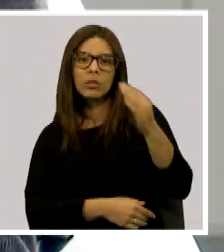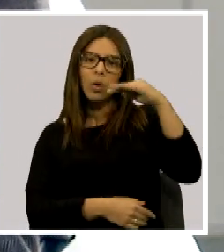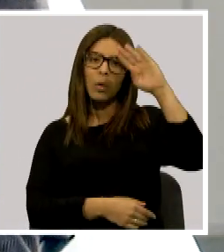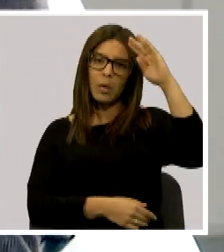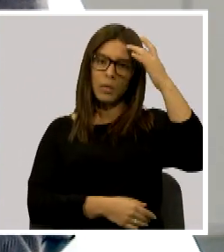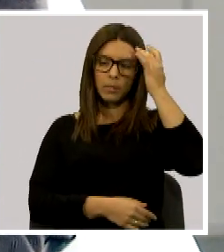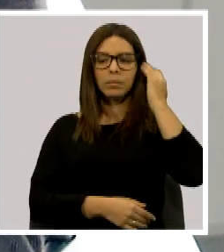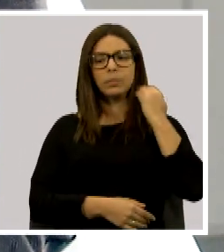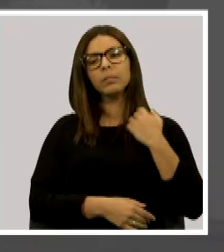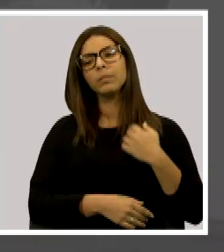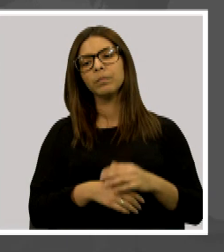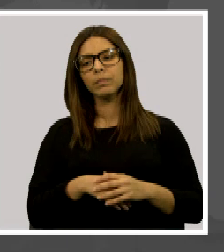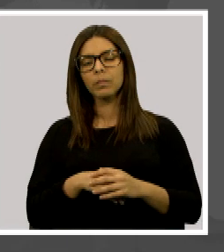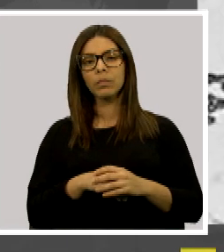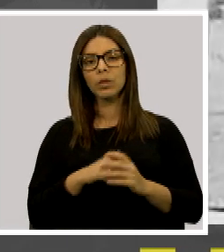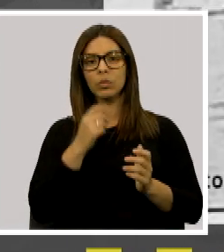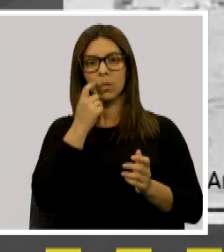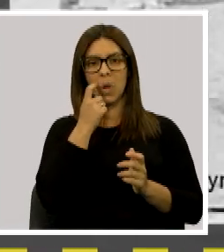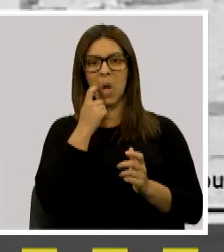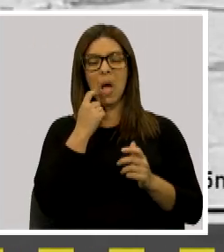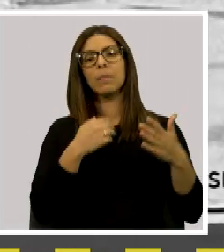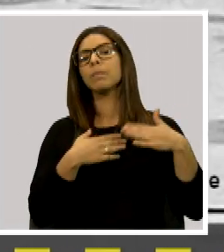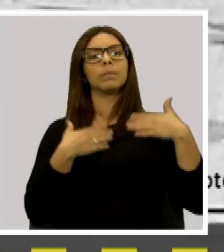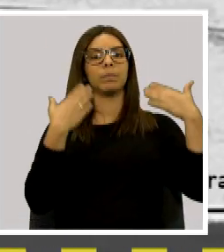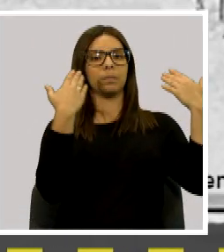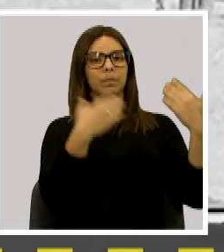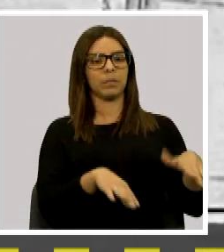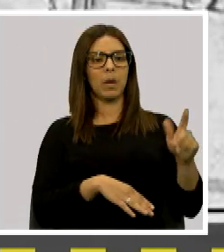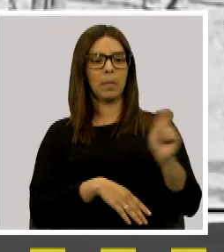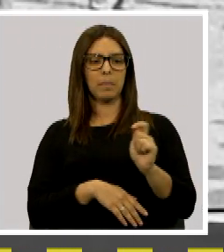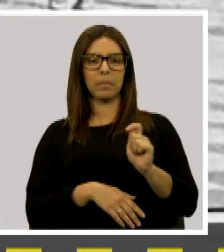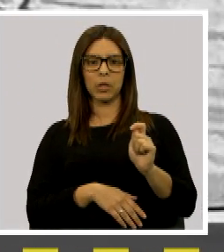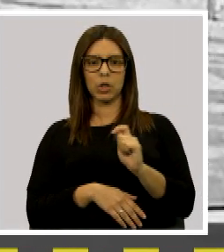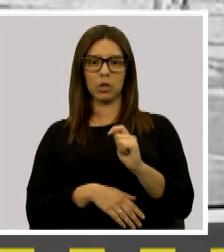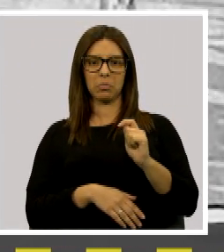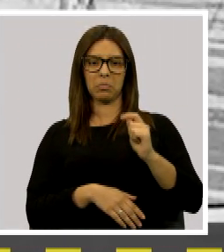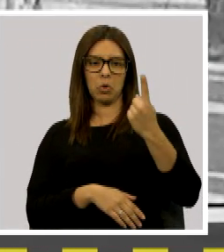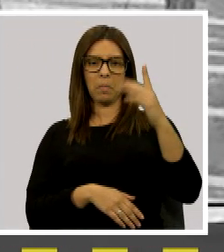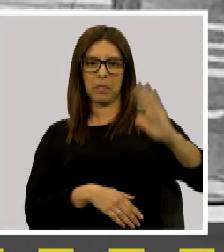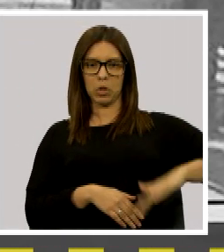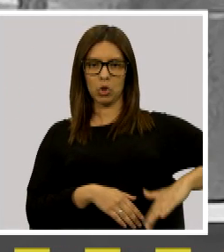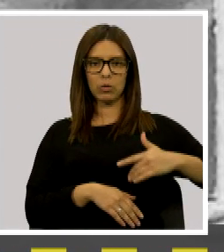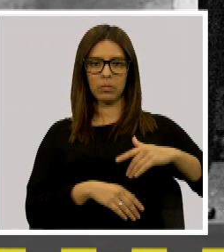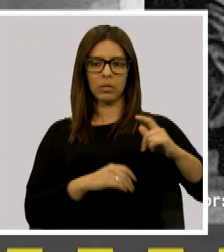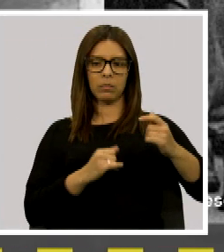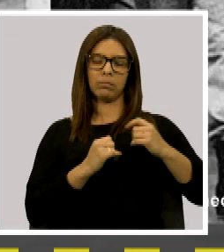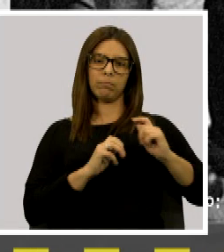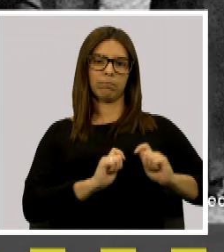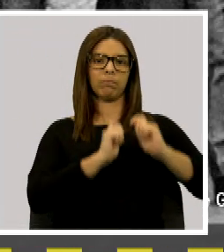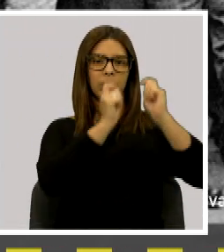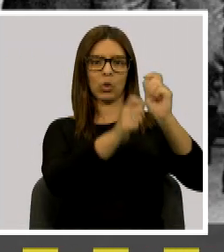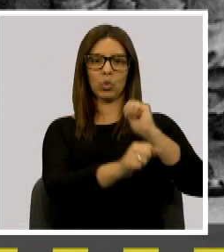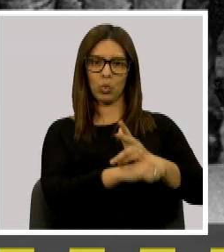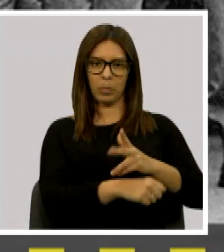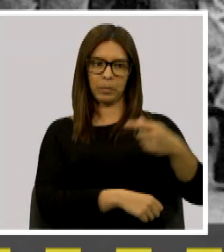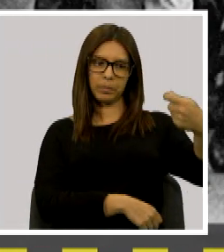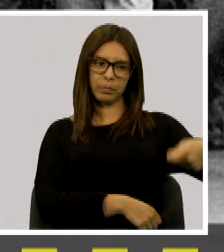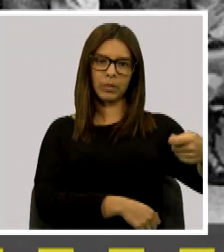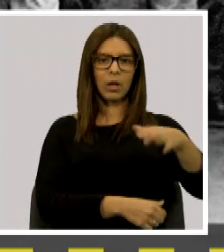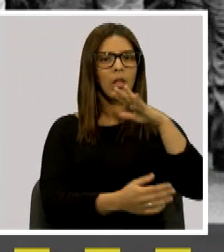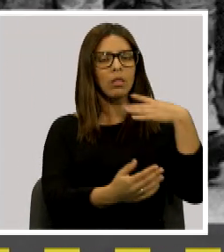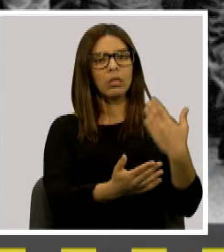deixou o poder em 2008. Cuba está agora nas mãos do irmão, Raul Castro. Barack Obama é presidente dos Estados Unidos. E é Barack